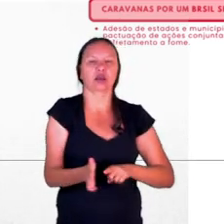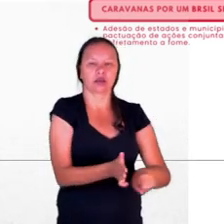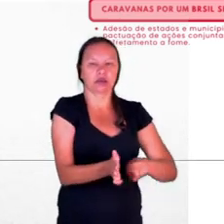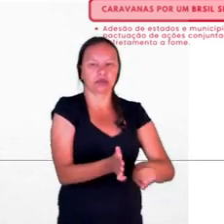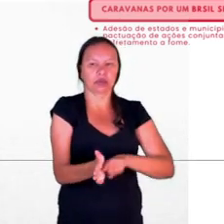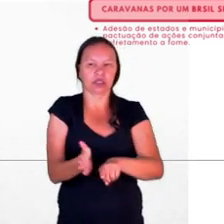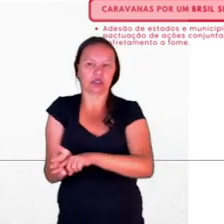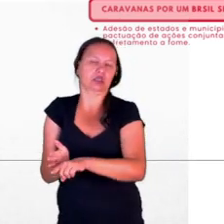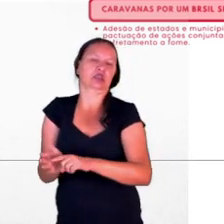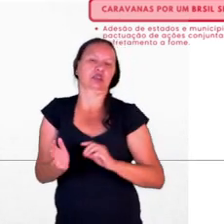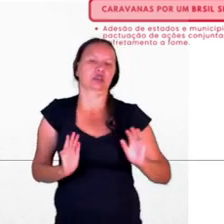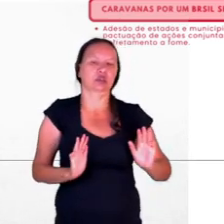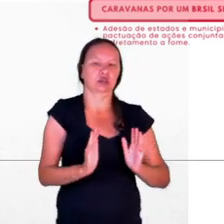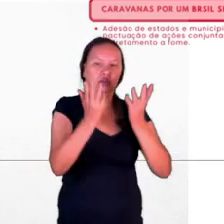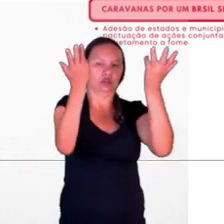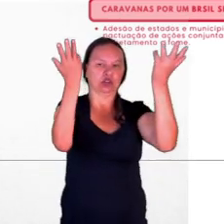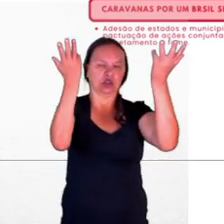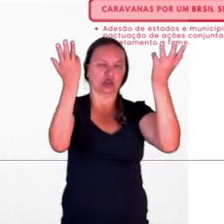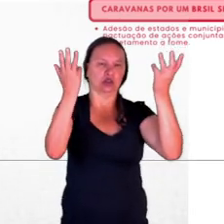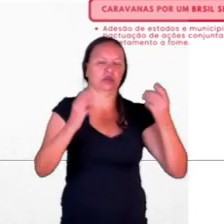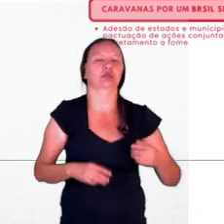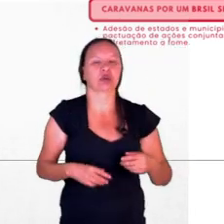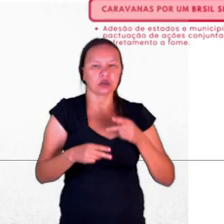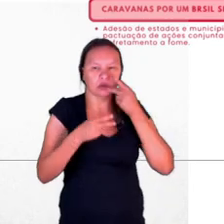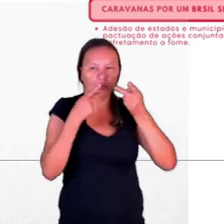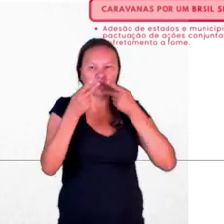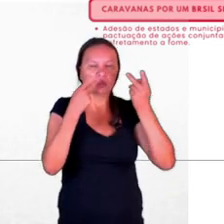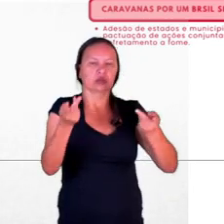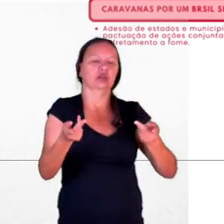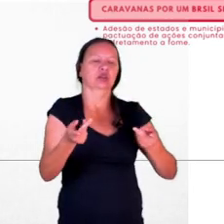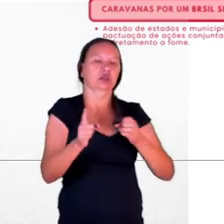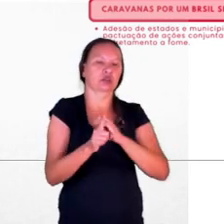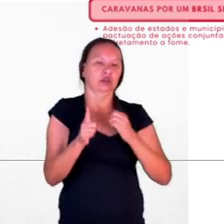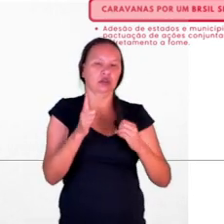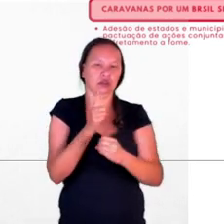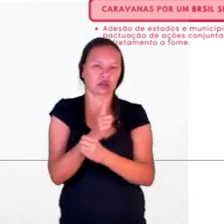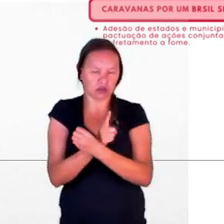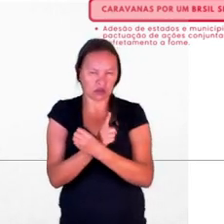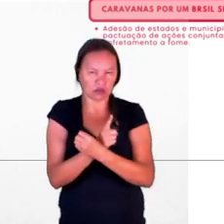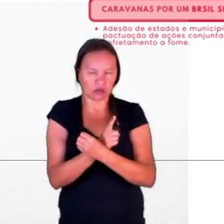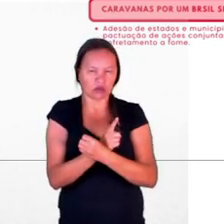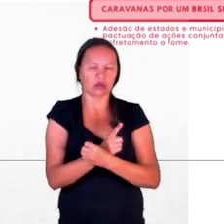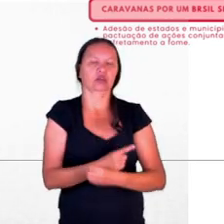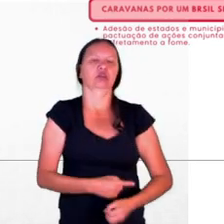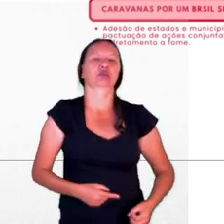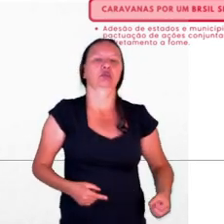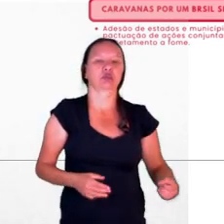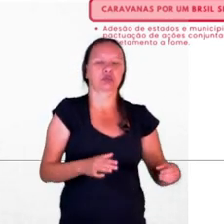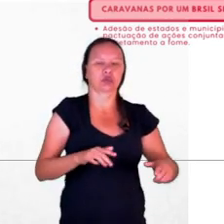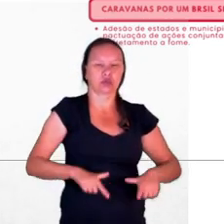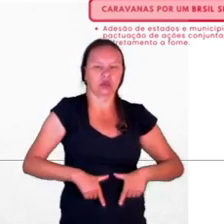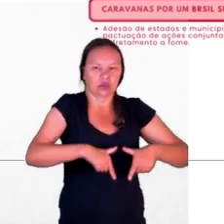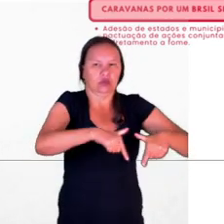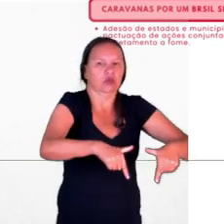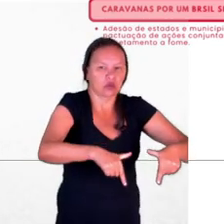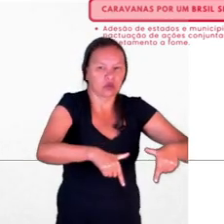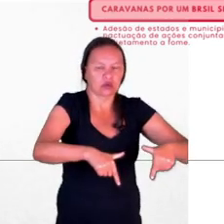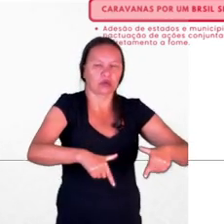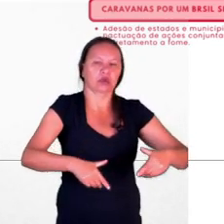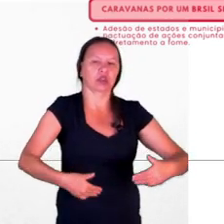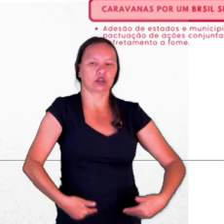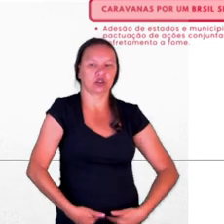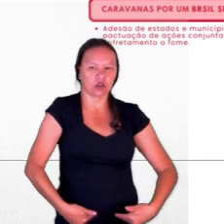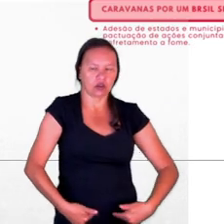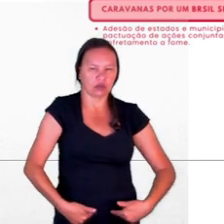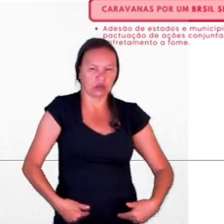premiação divulgação da sociedade das estratégias e iniciativas exitosas no combate e enfrentamento à fome